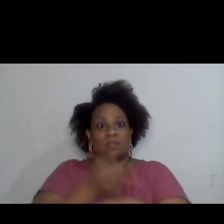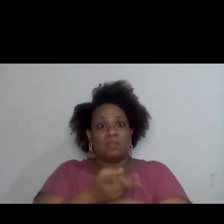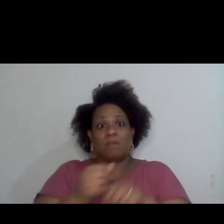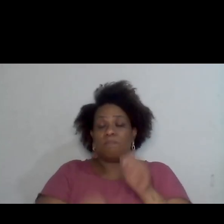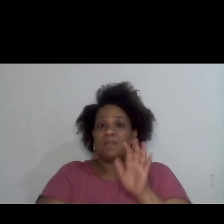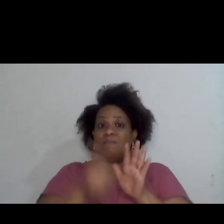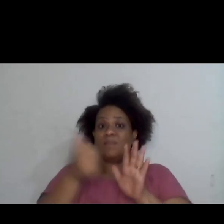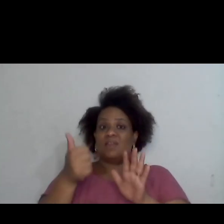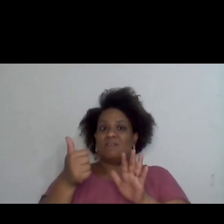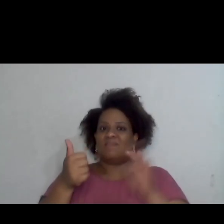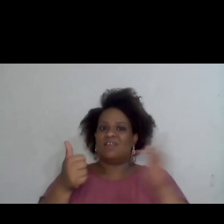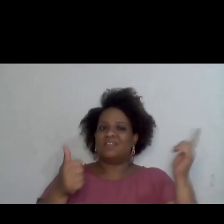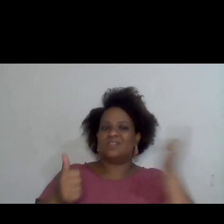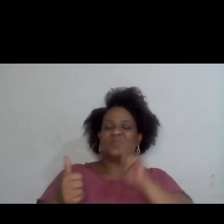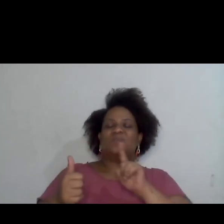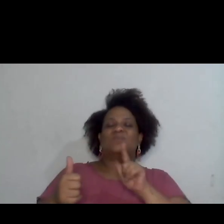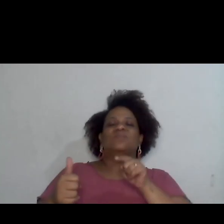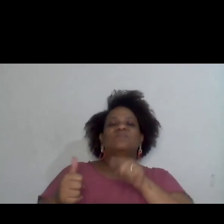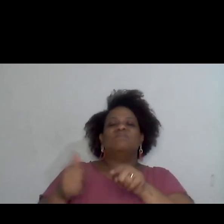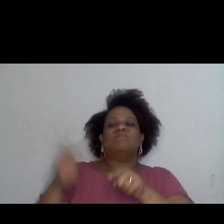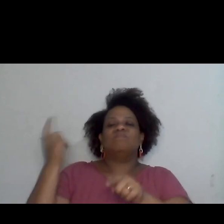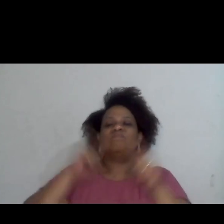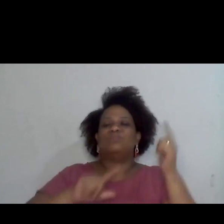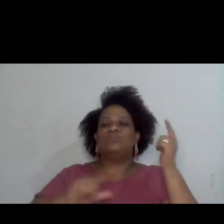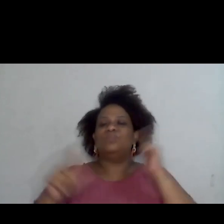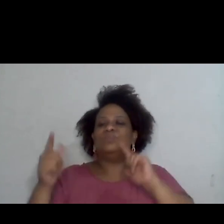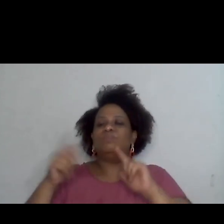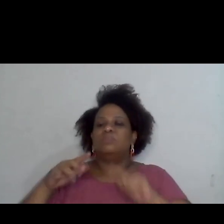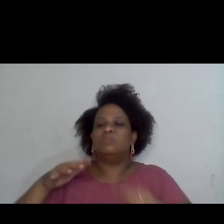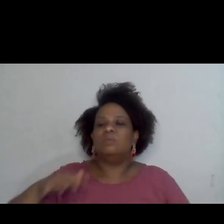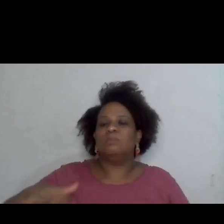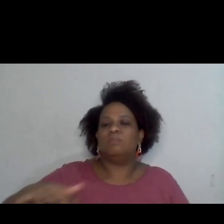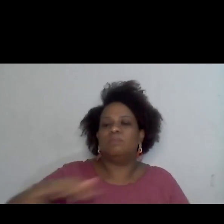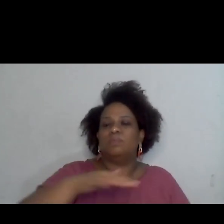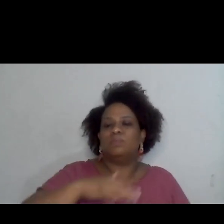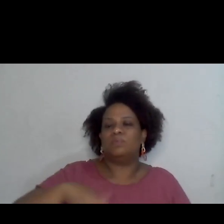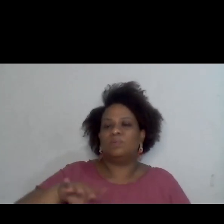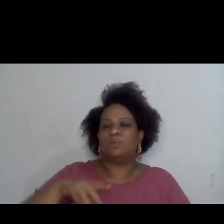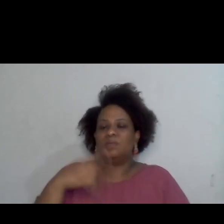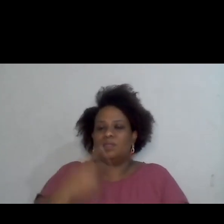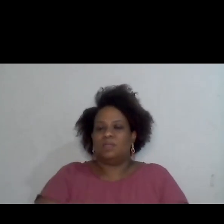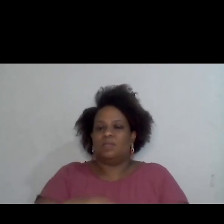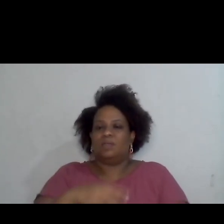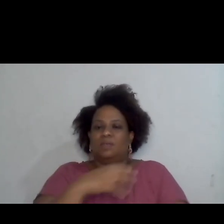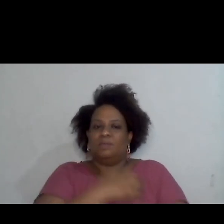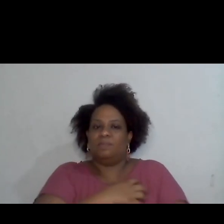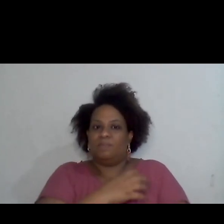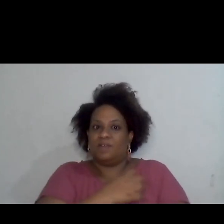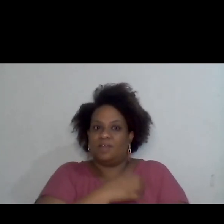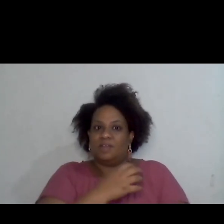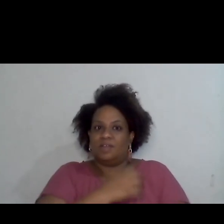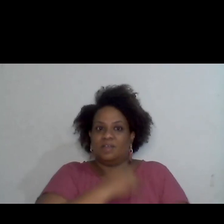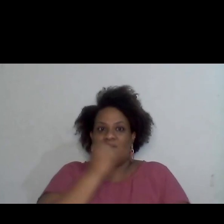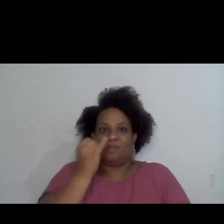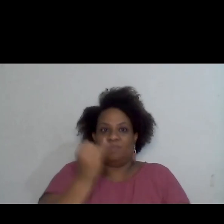conseguiu alcançar e executar um montante daquele no estado da Bahia. Isso foi muito importante para